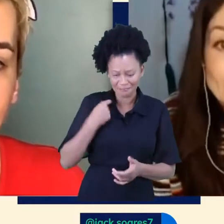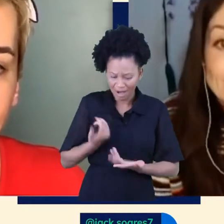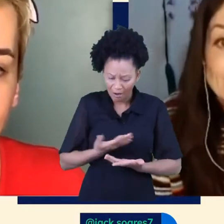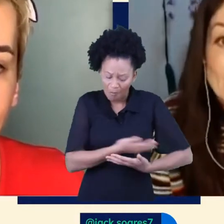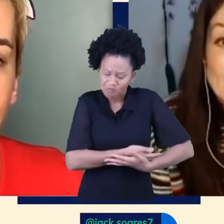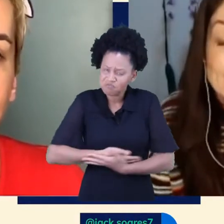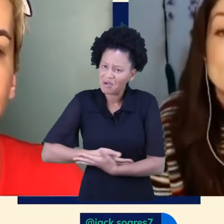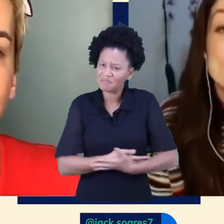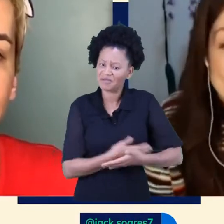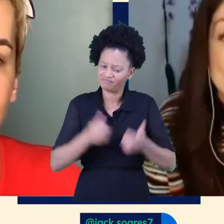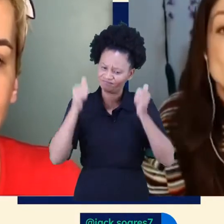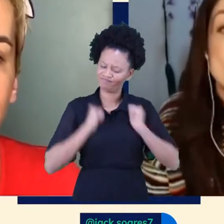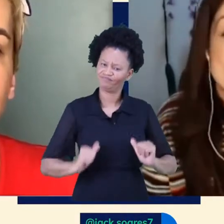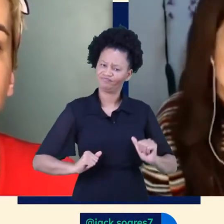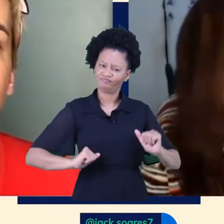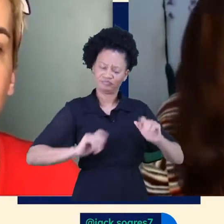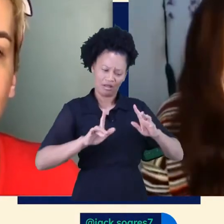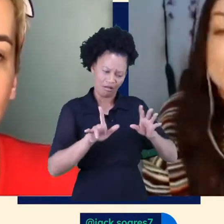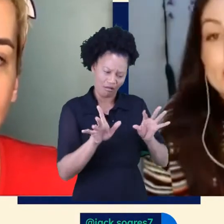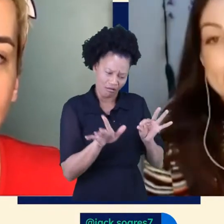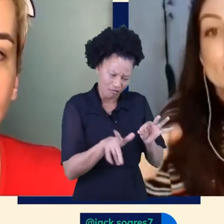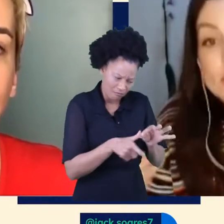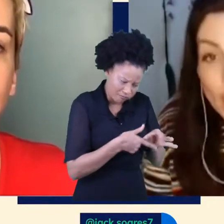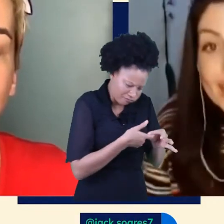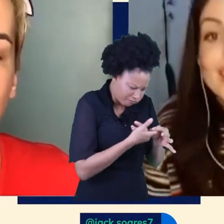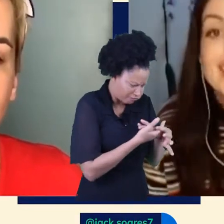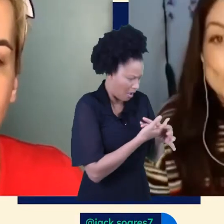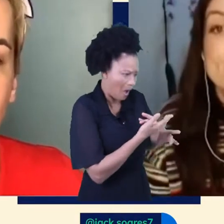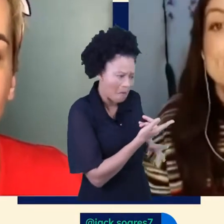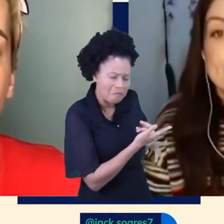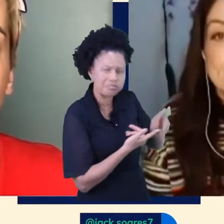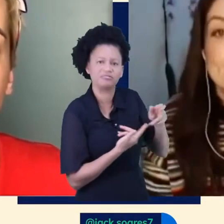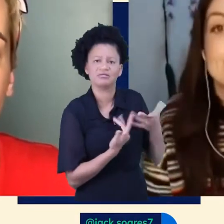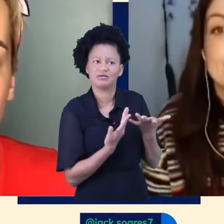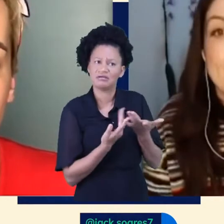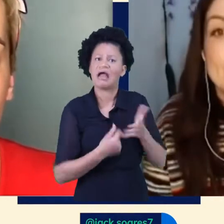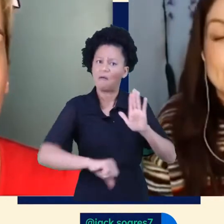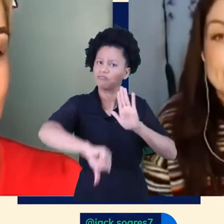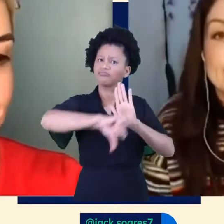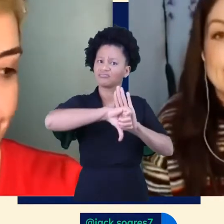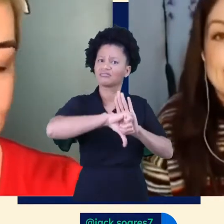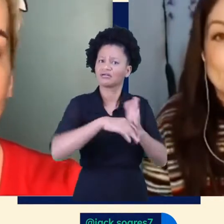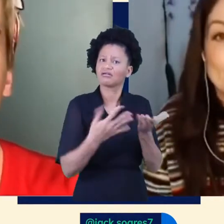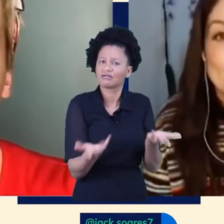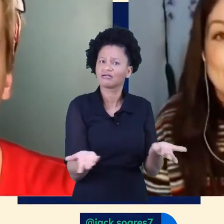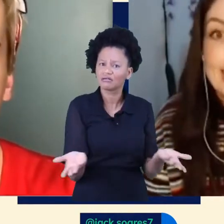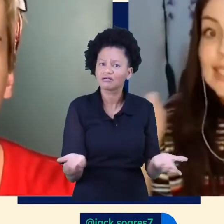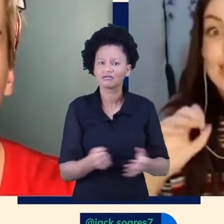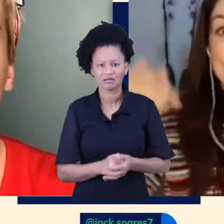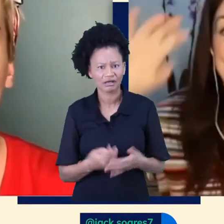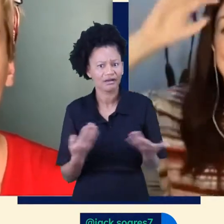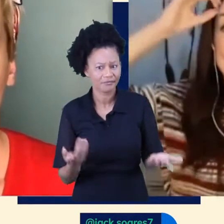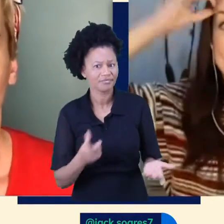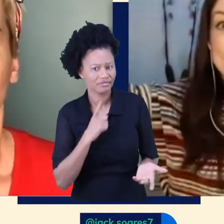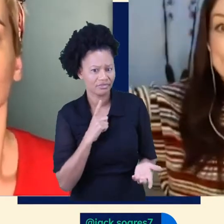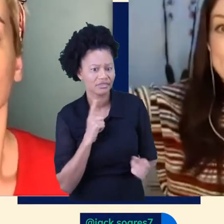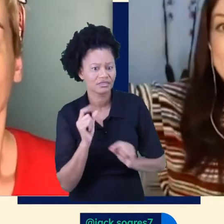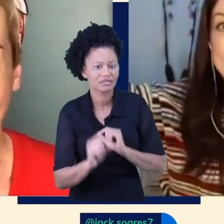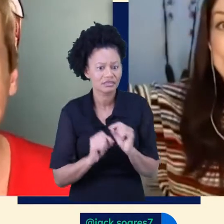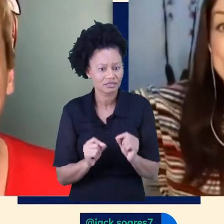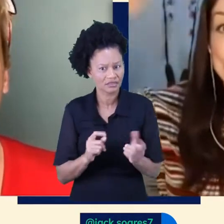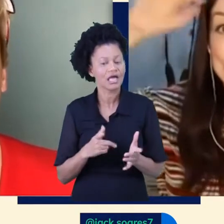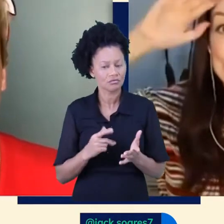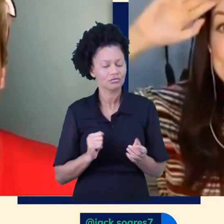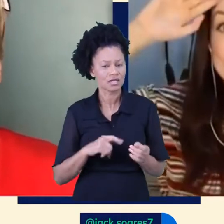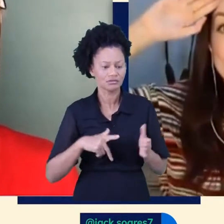crime, né? E a gente tem mutilação genital no Brasil? Tem, de bebês, tá? Bebês intersexo. Então, ó, expandiu a